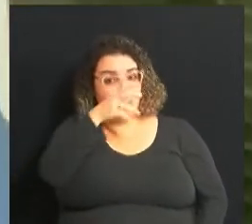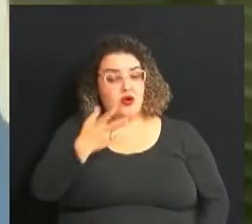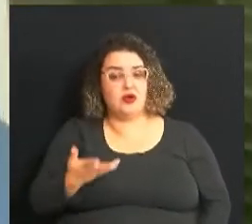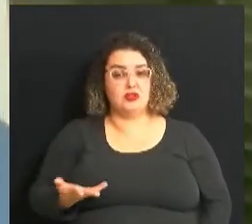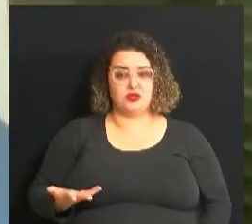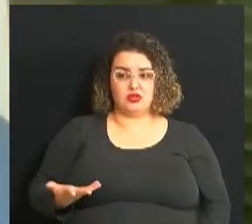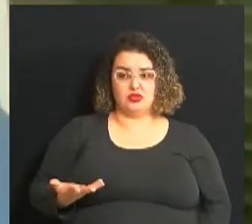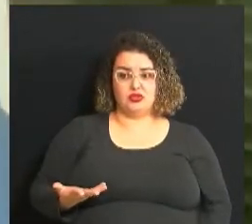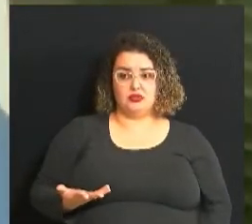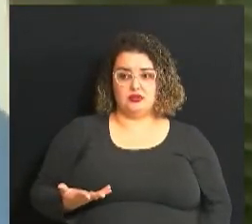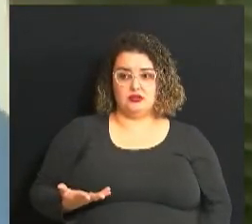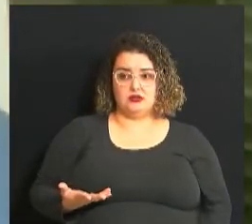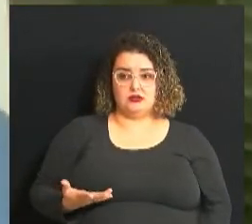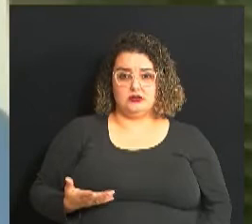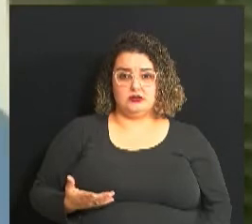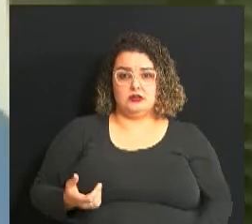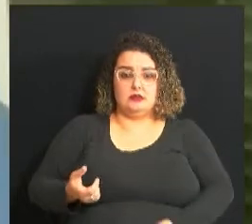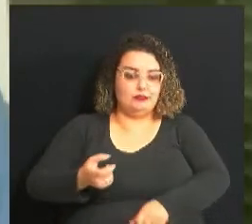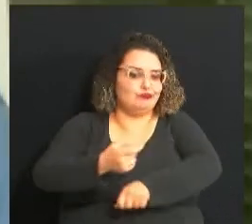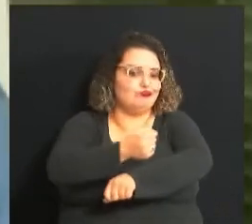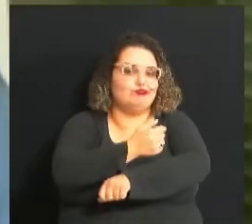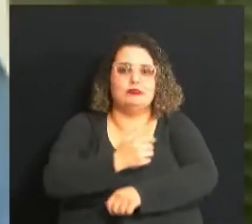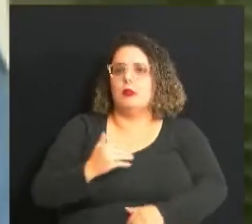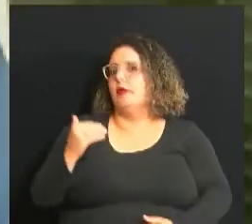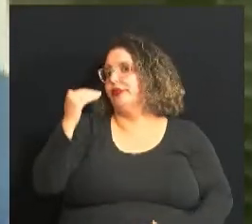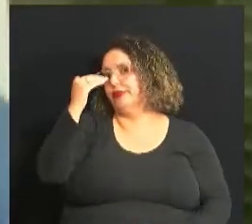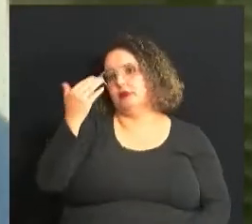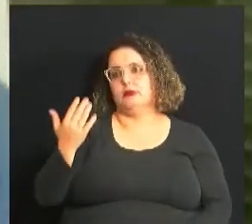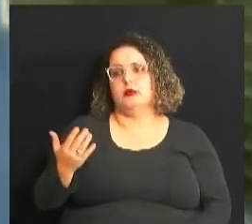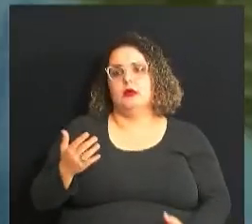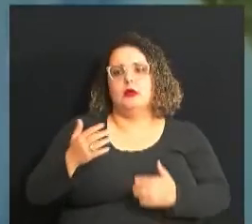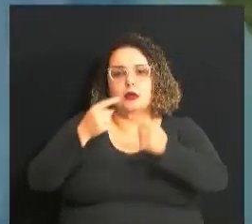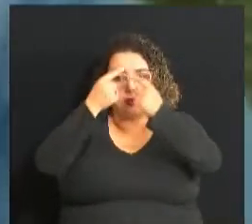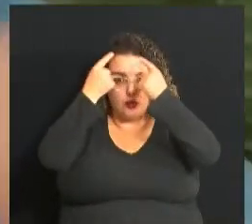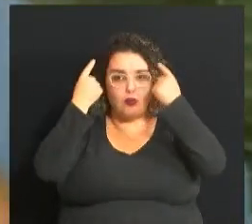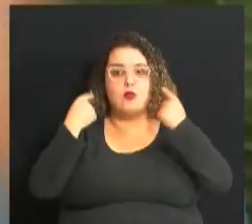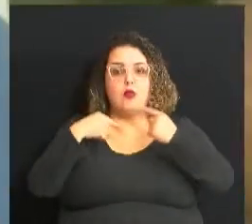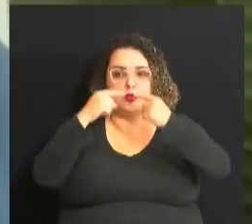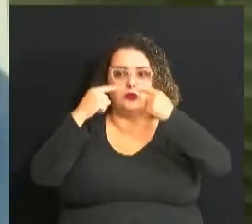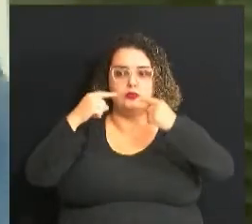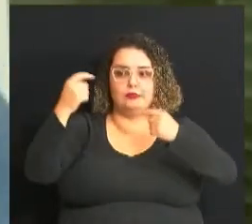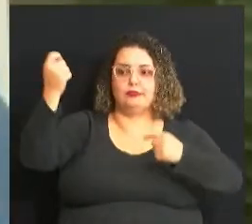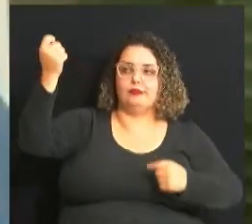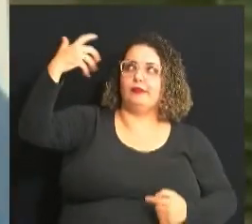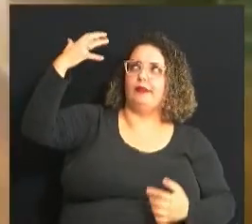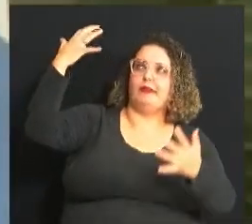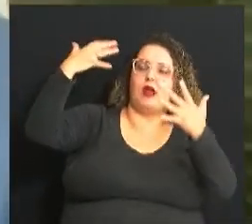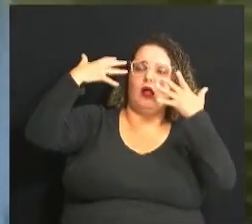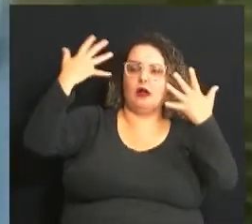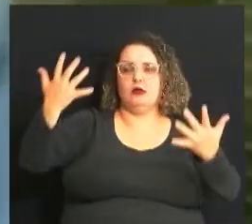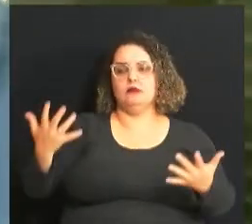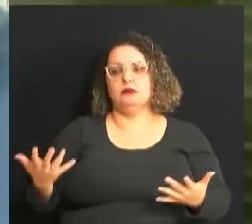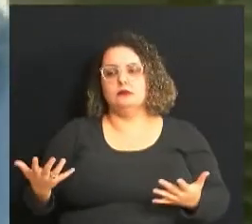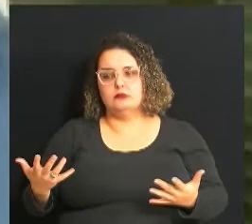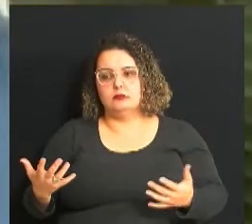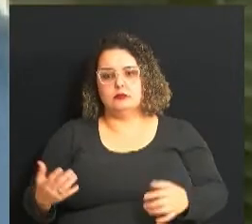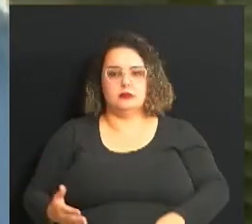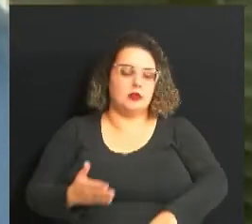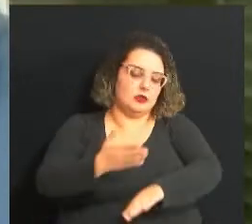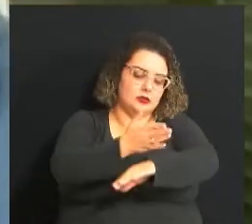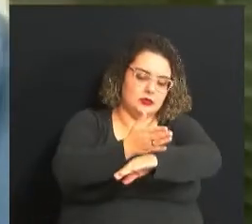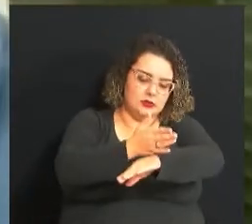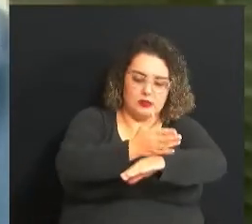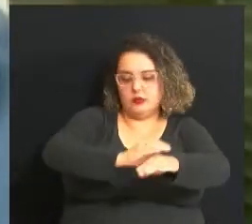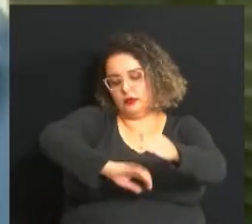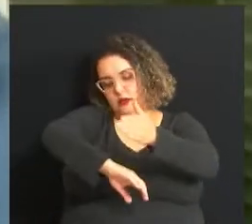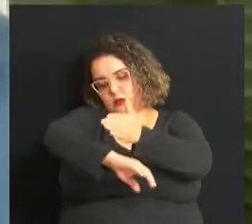temperaturas altíssimas. Então, é imprescindível, e o rosto é o mais exposto. Você está com blusa manga longa, né? Você está com,